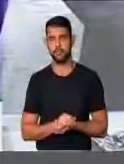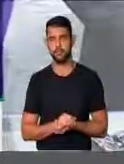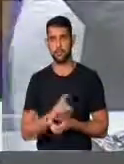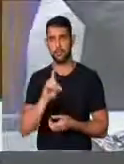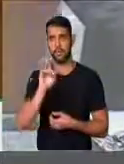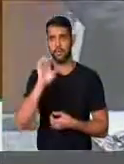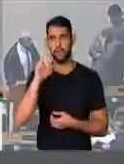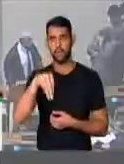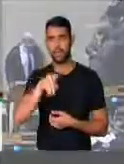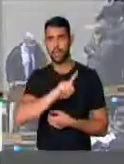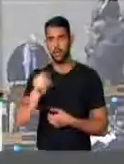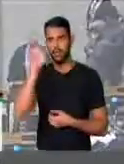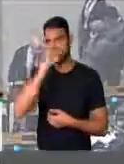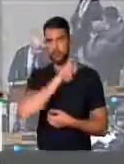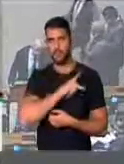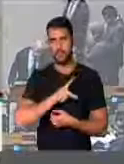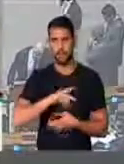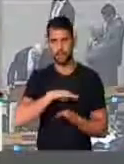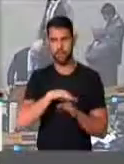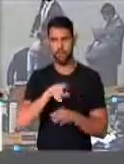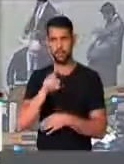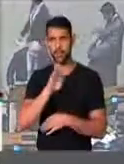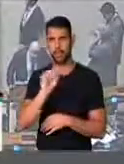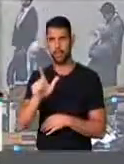O democrata não, presidente. Pessoal.